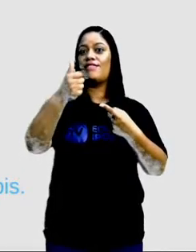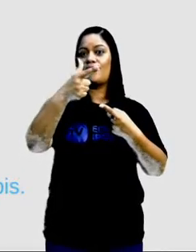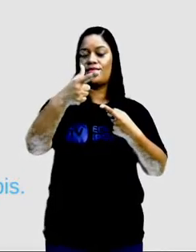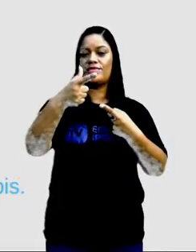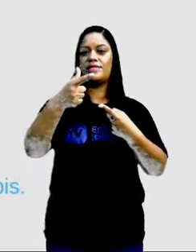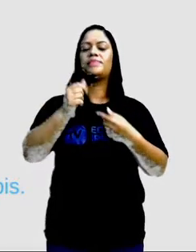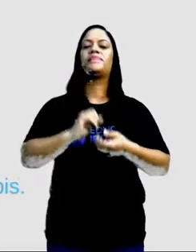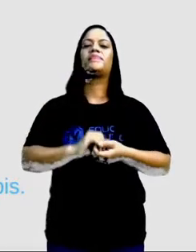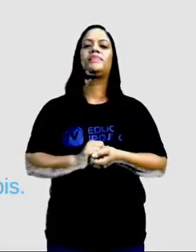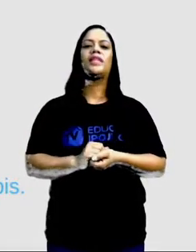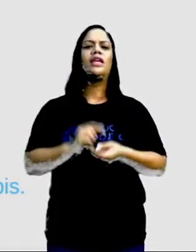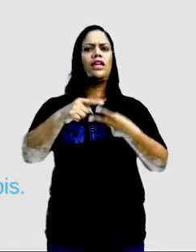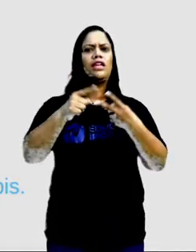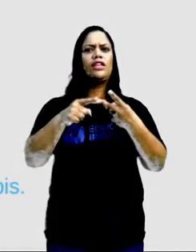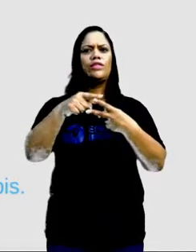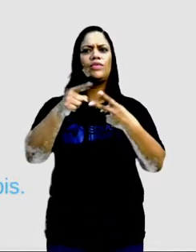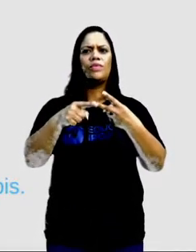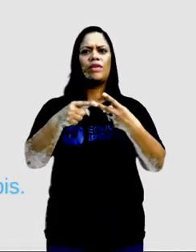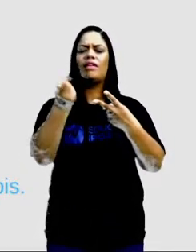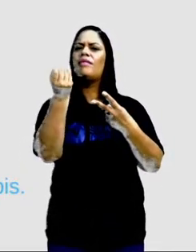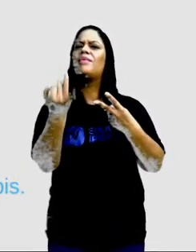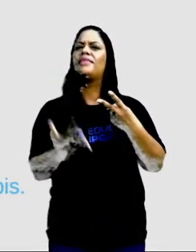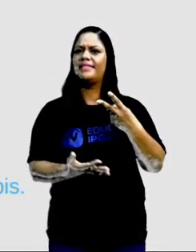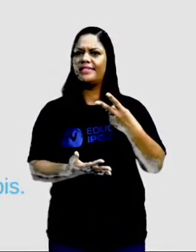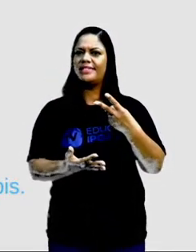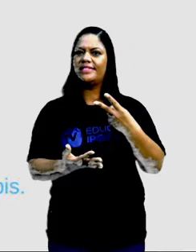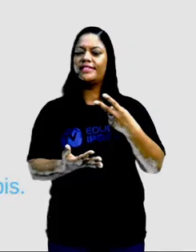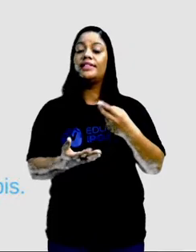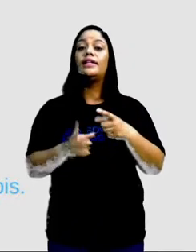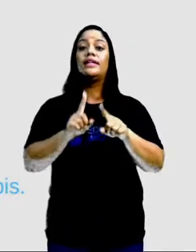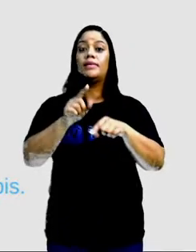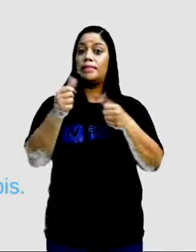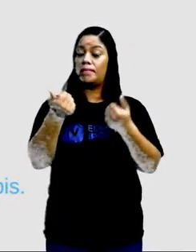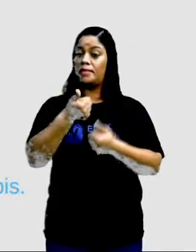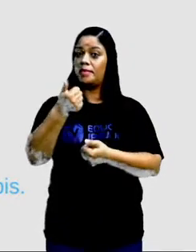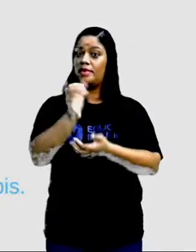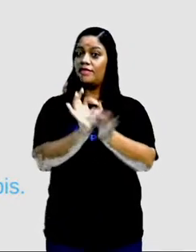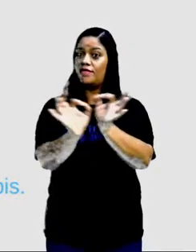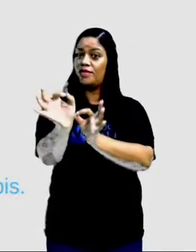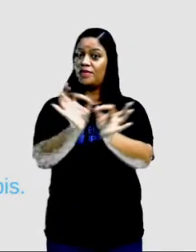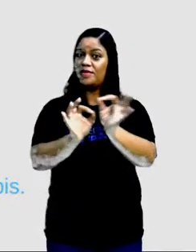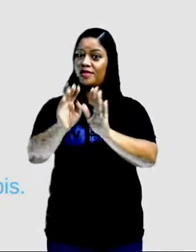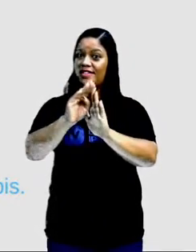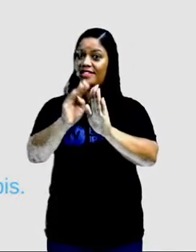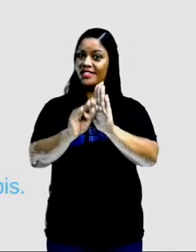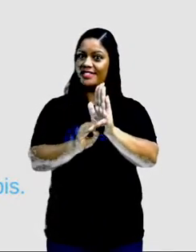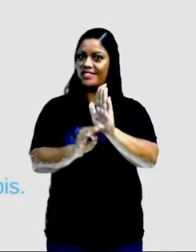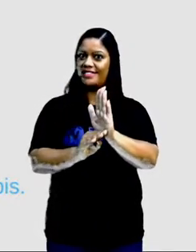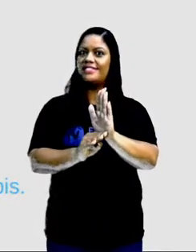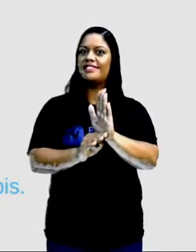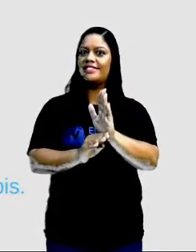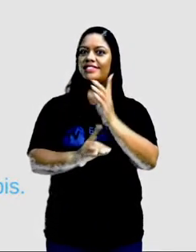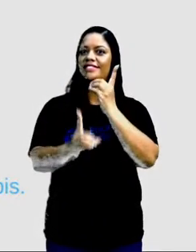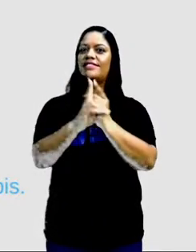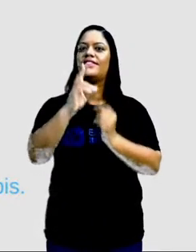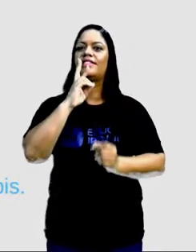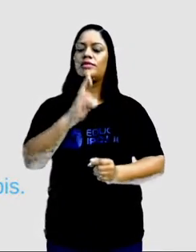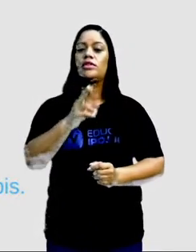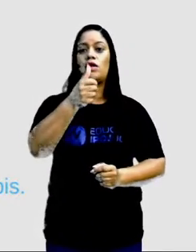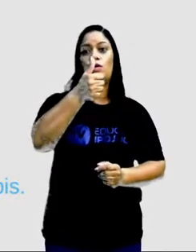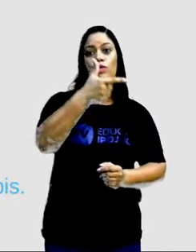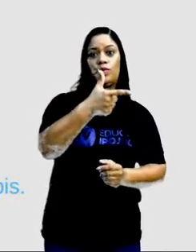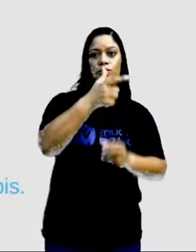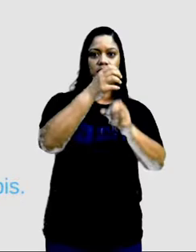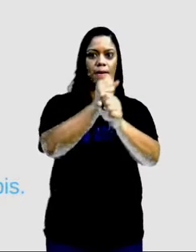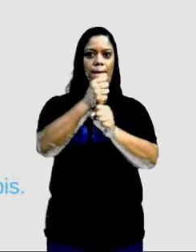Primeiro vamos fazer os cálculos para descobrir o resultado, né? E colocar a resposta. 12